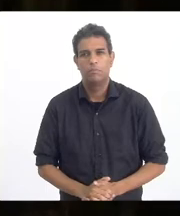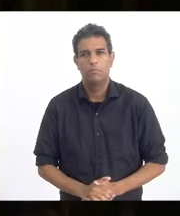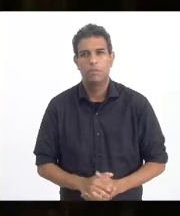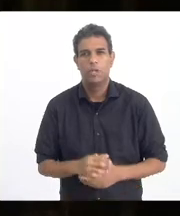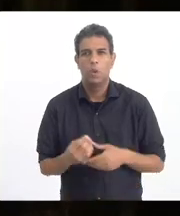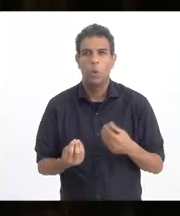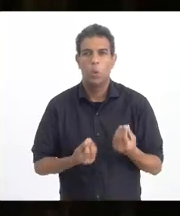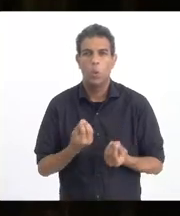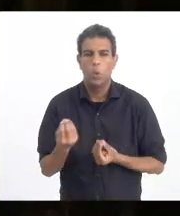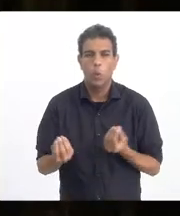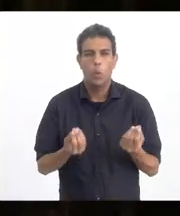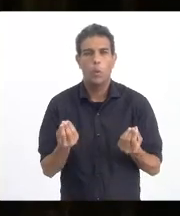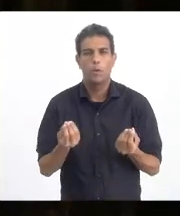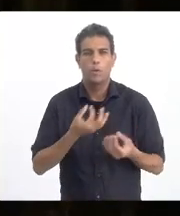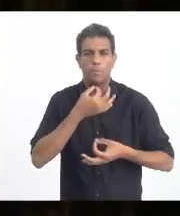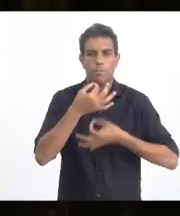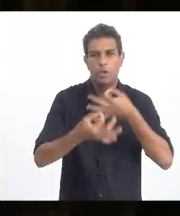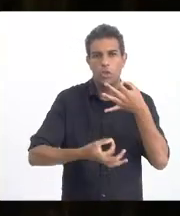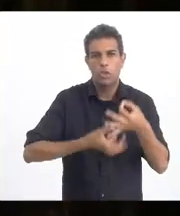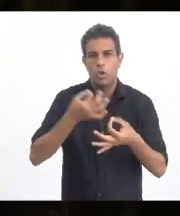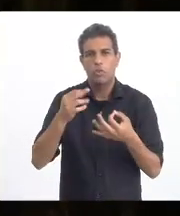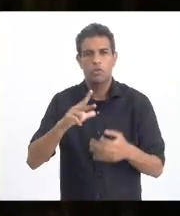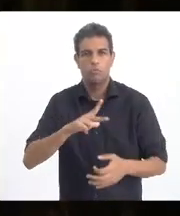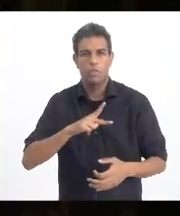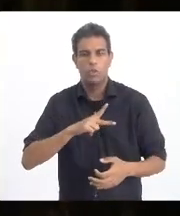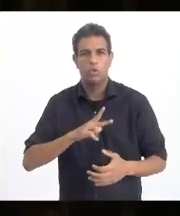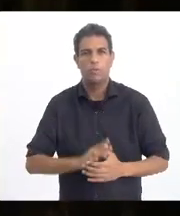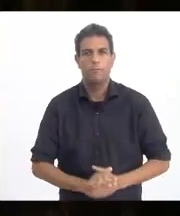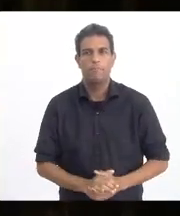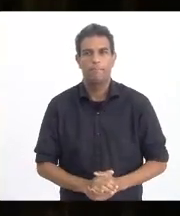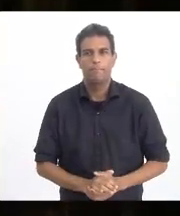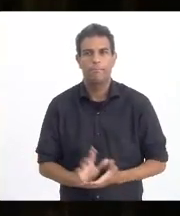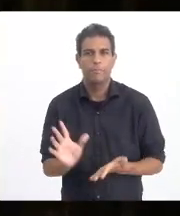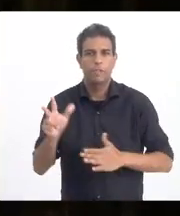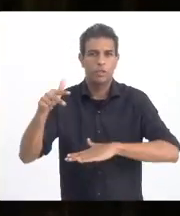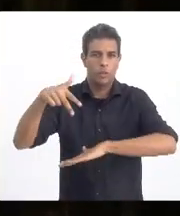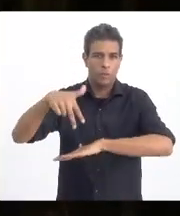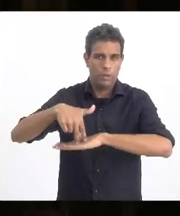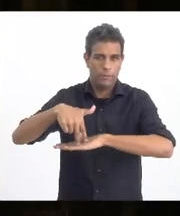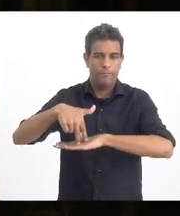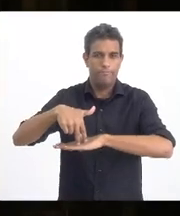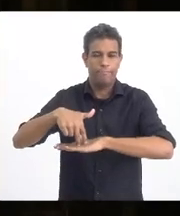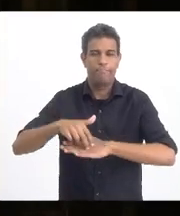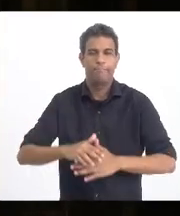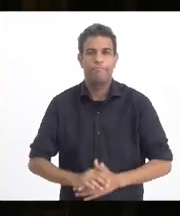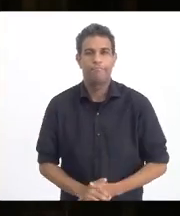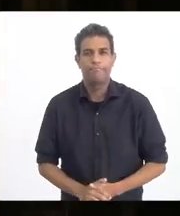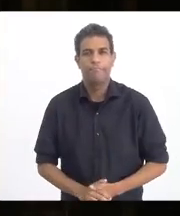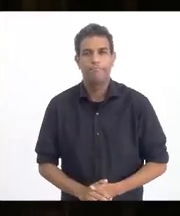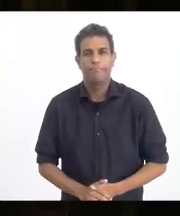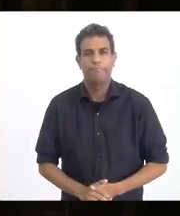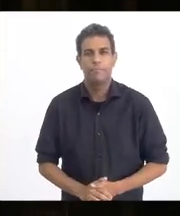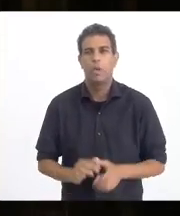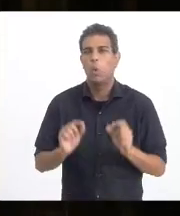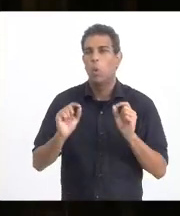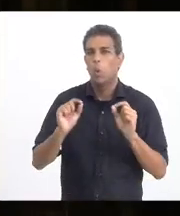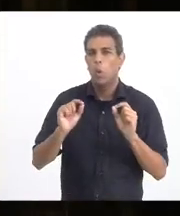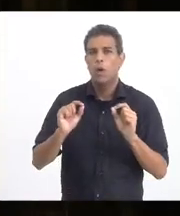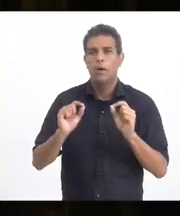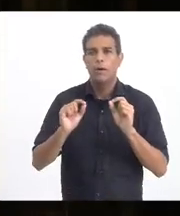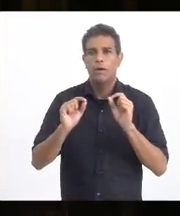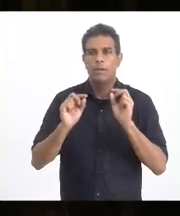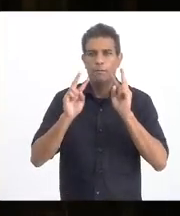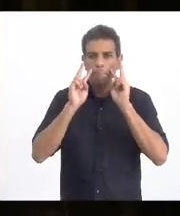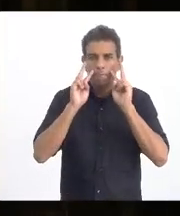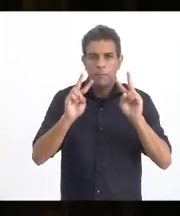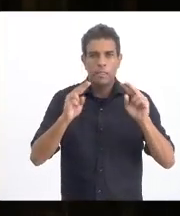independente das opiniões pessoais, quando a gente vem aqui falar, a gente está falando em